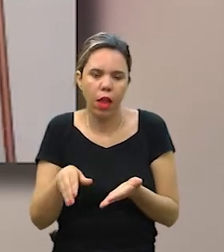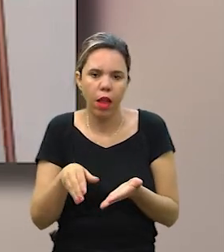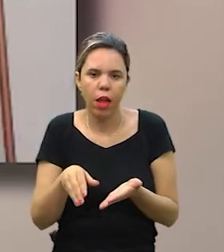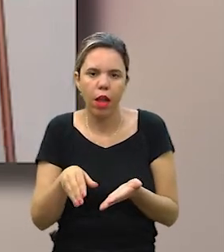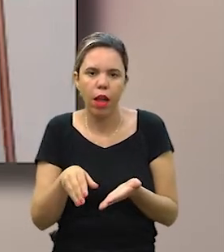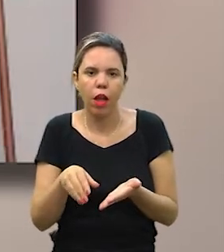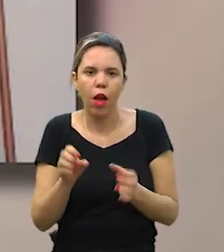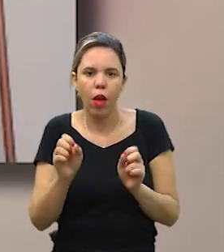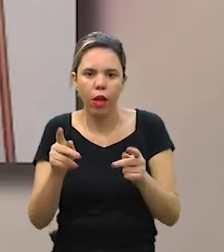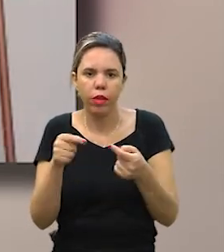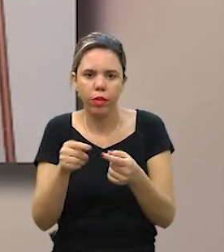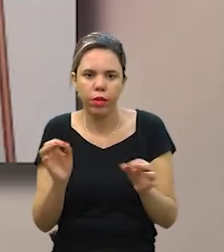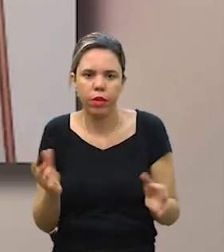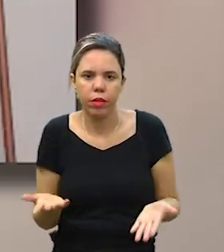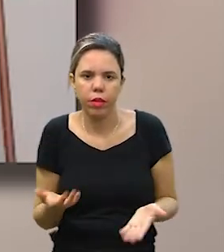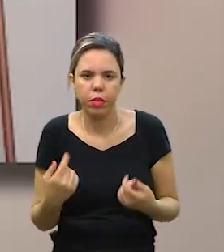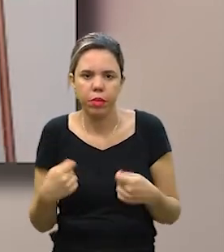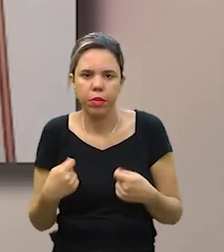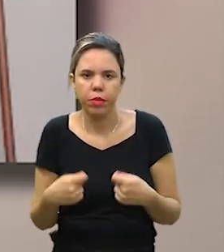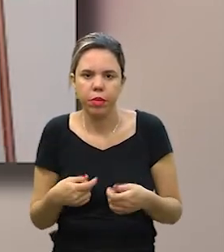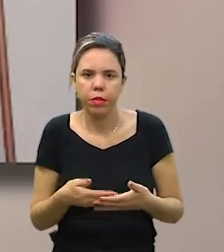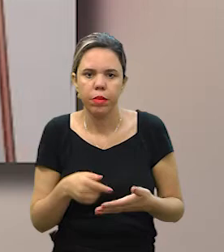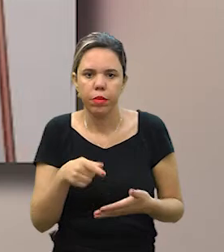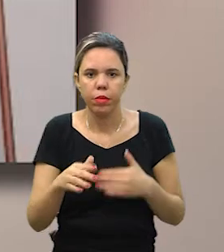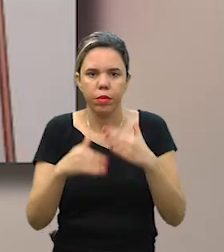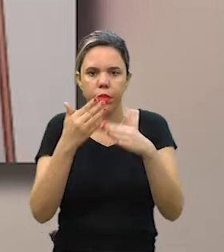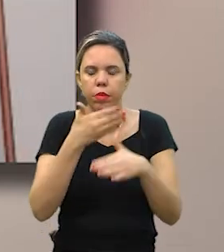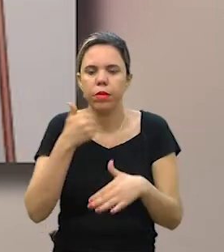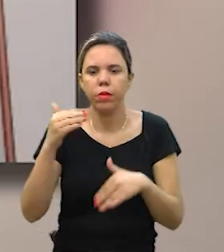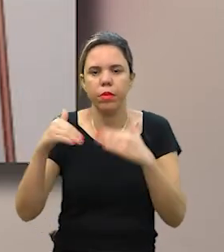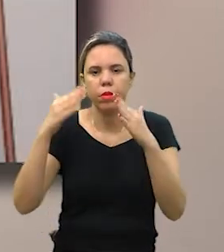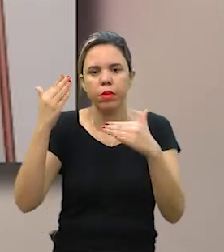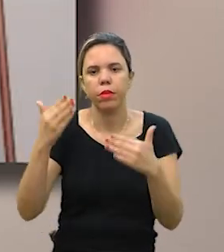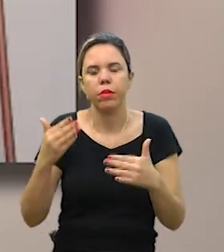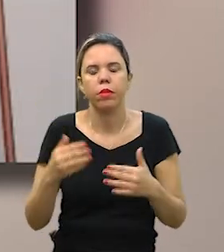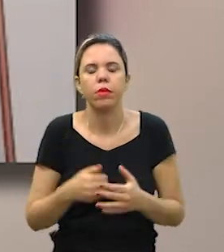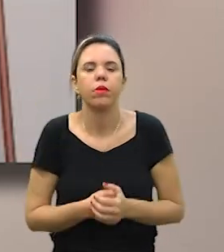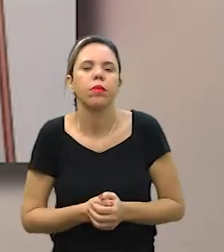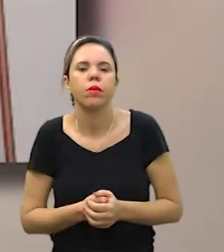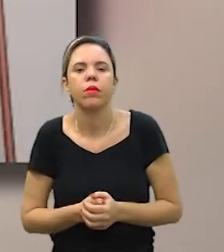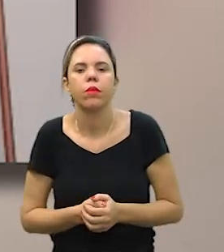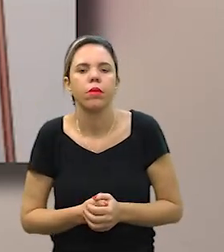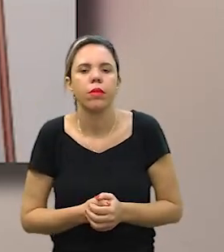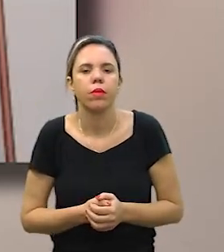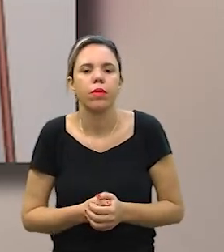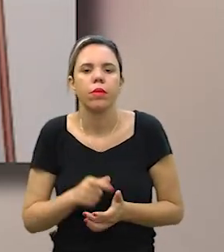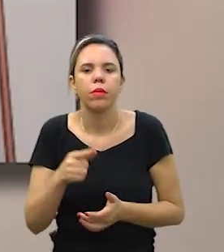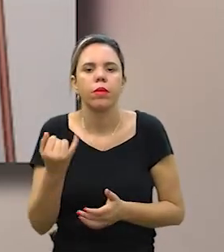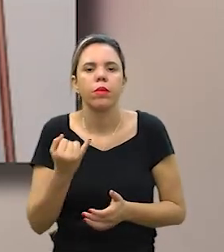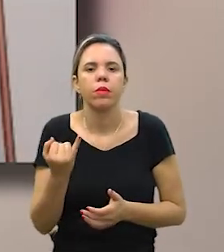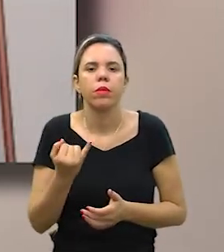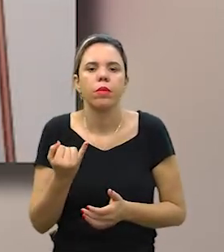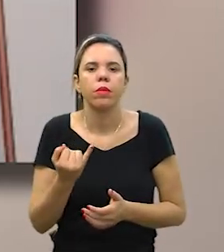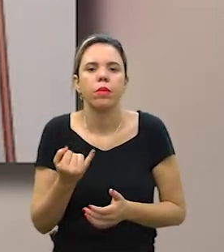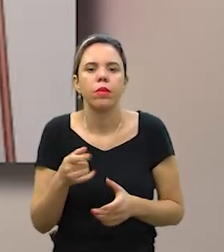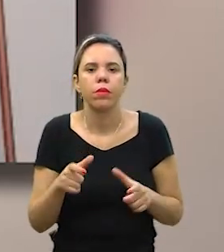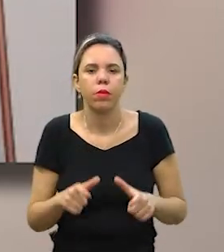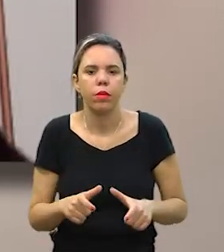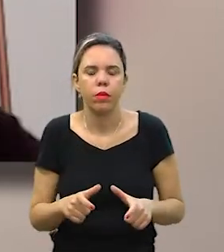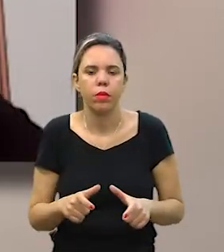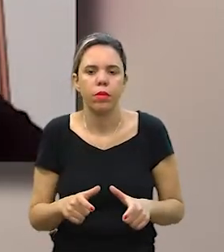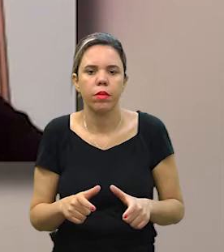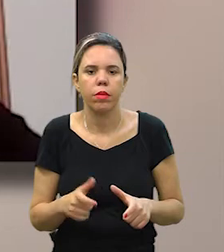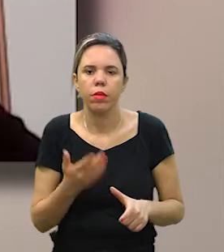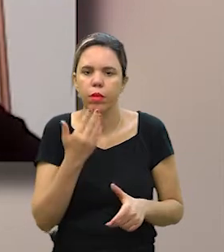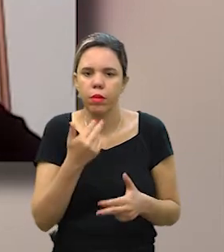papa para a gente ver se está tudo ok. Que eu preciso que esse bebê evolua e vá subindo esses degrauzinhos. Então, é importante que esse